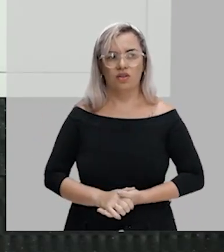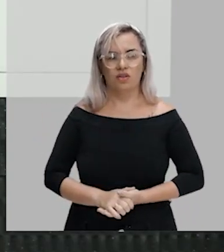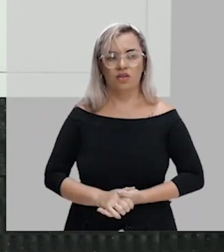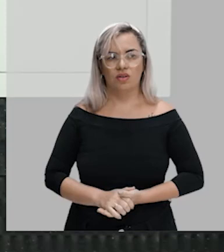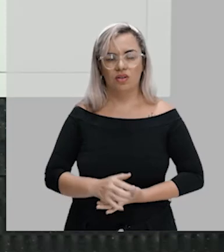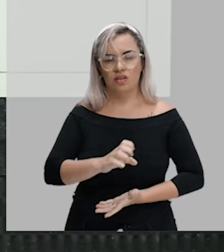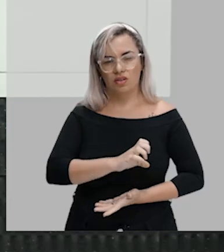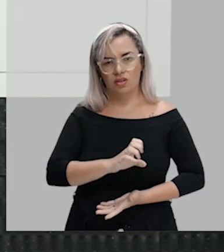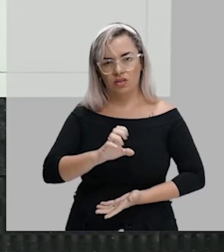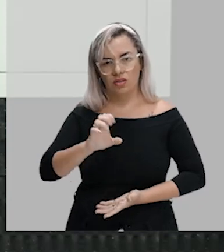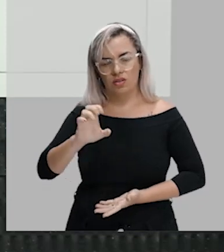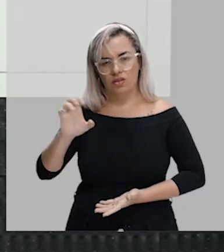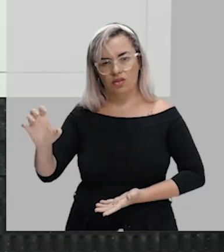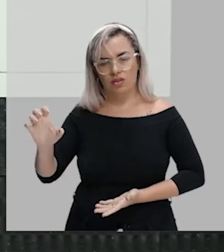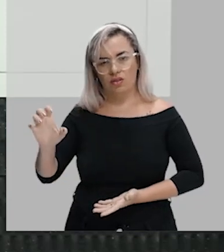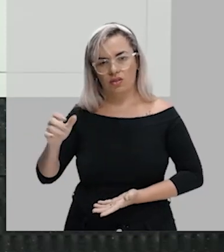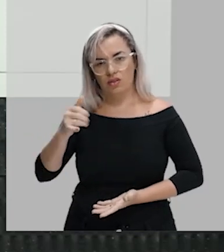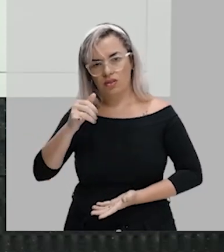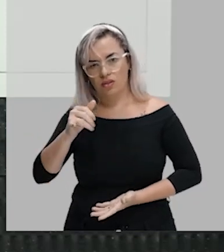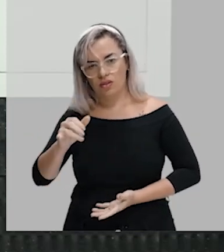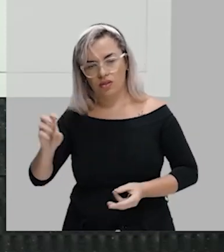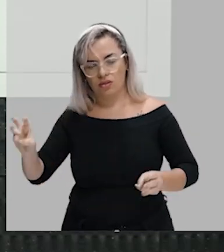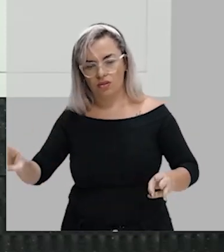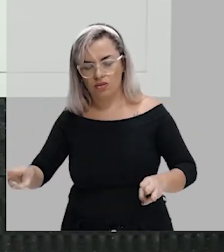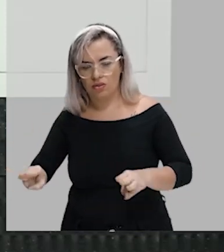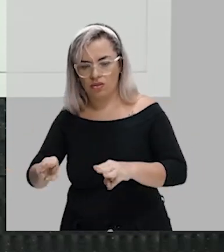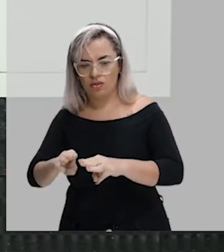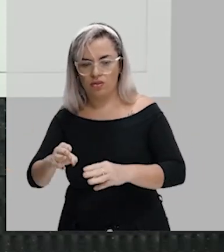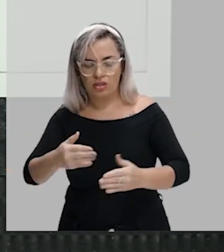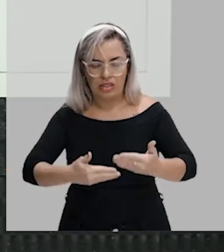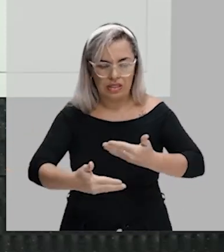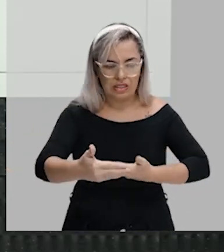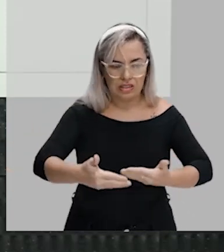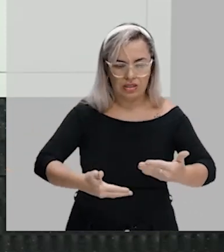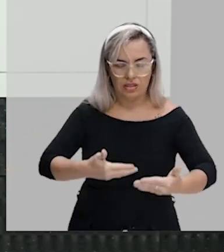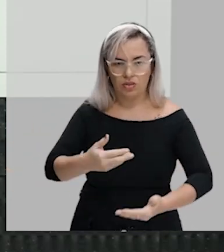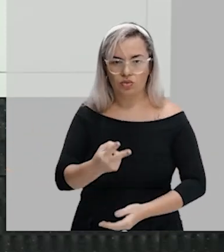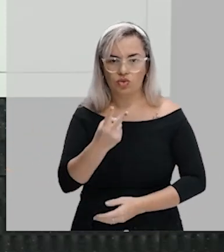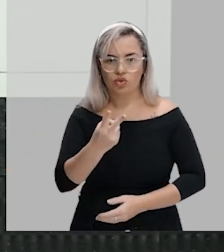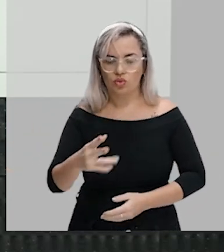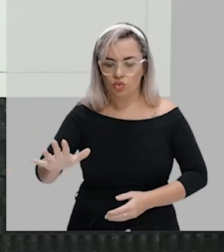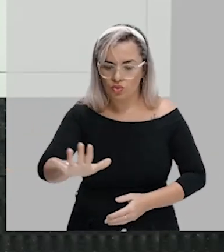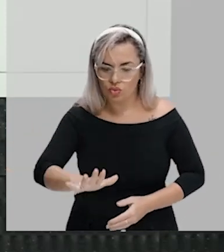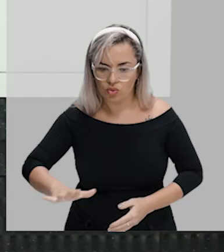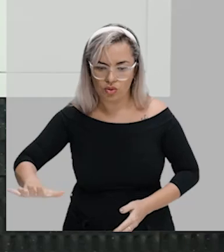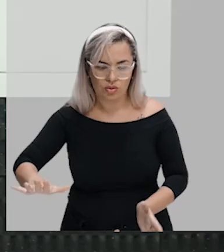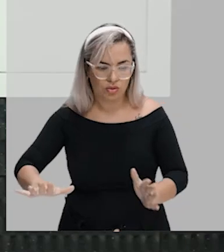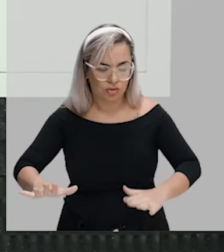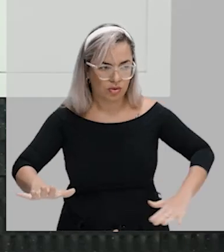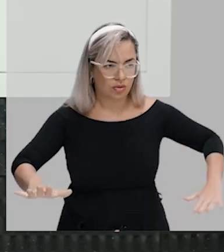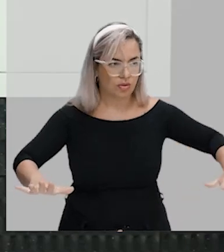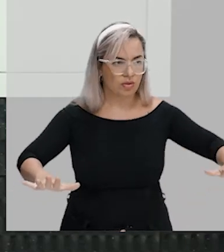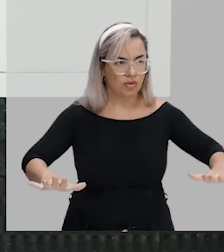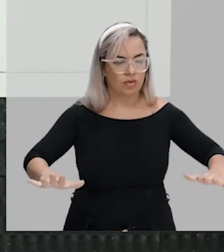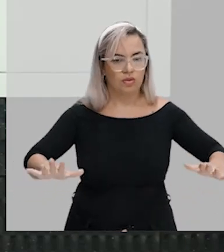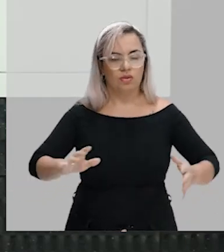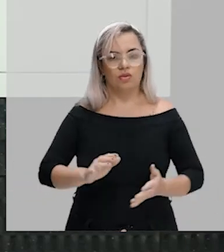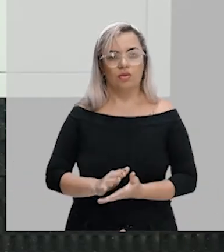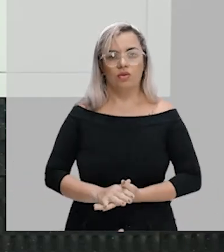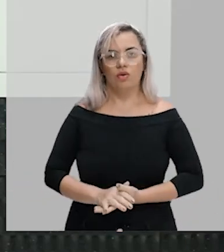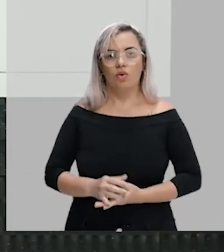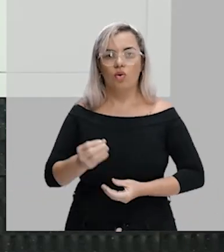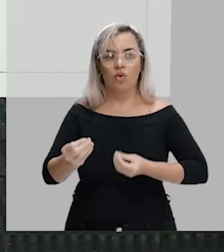que ela nasce, né, da interação de dois campos, certo? O campo